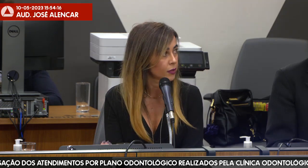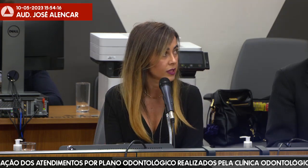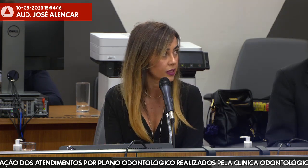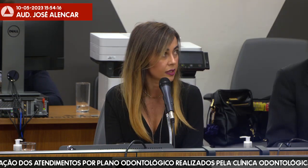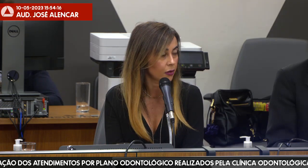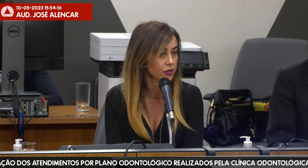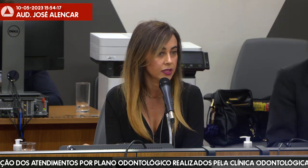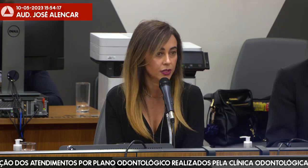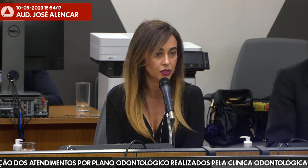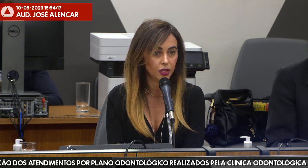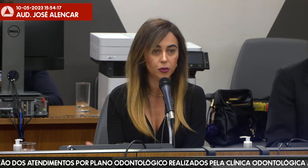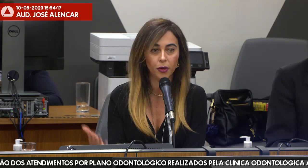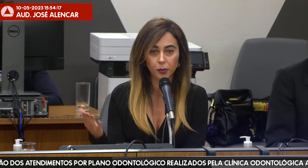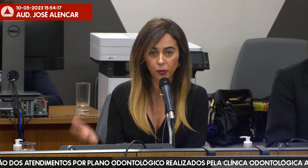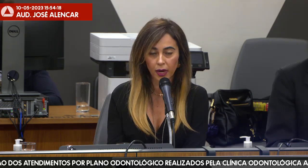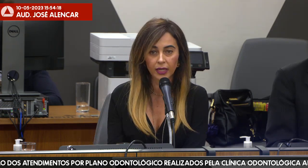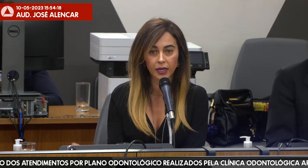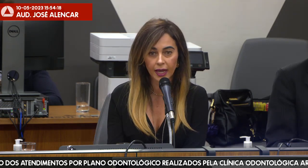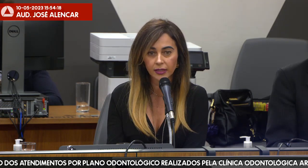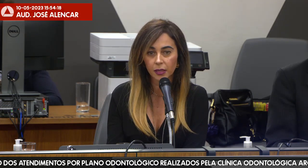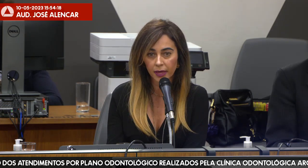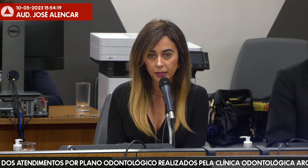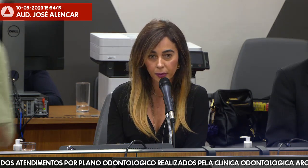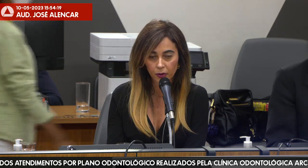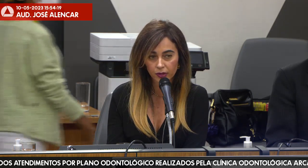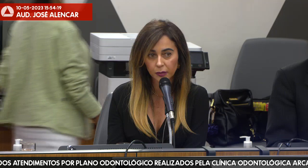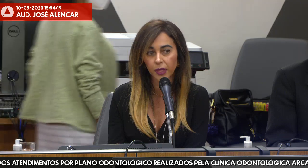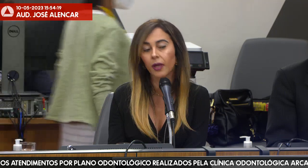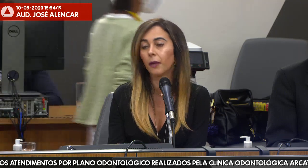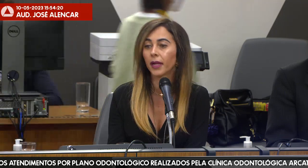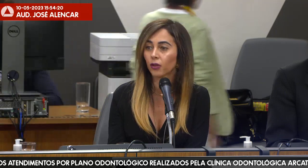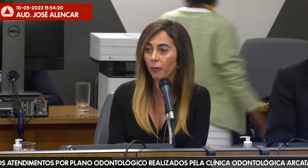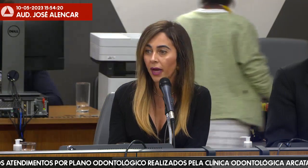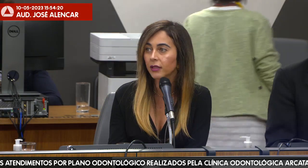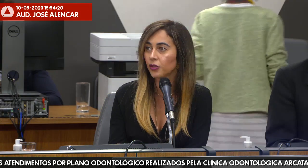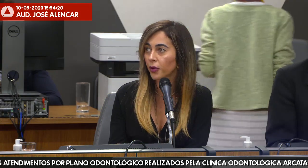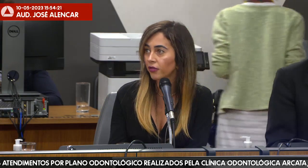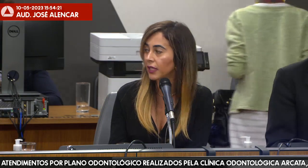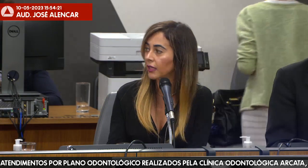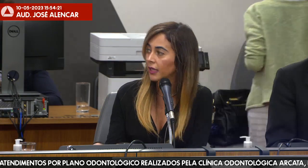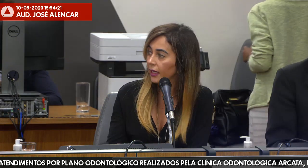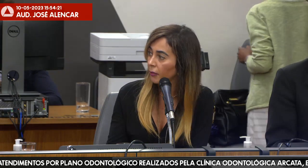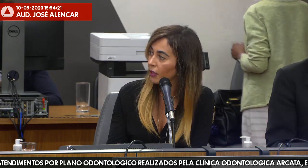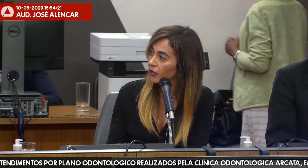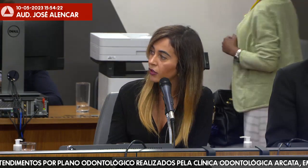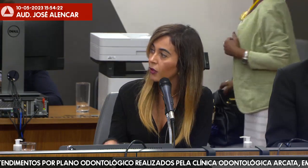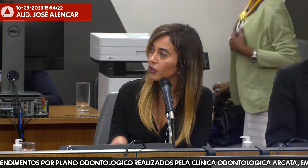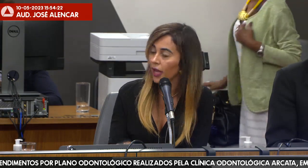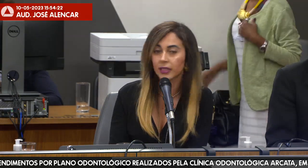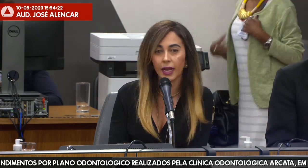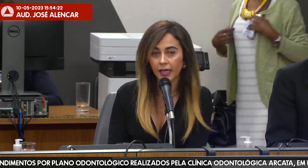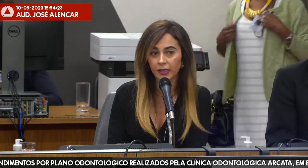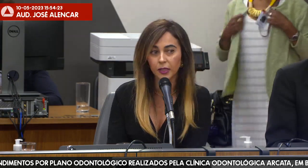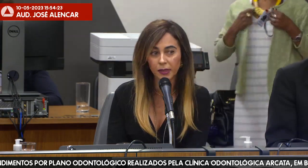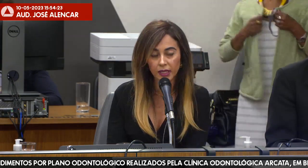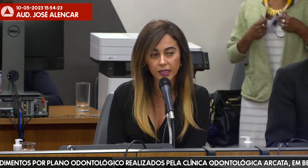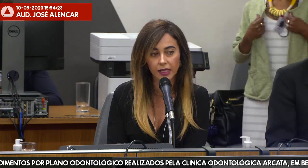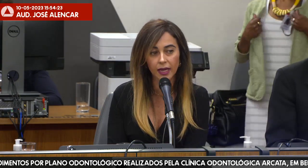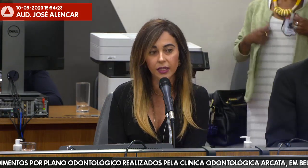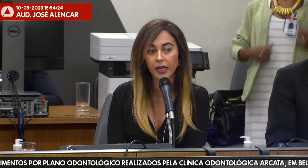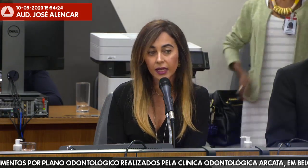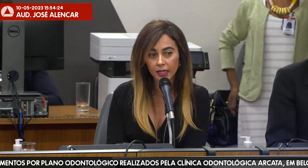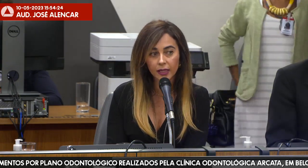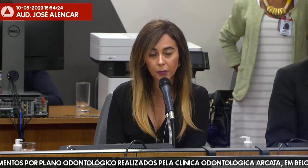as pessoas que estão nos assistindo pode procurar a delegacia mais próxima para tomada de providência aqui em Belo Horizonte é a delegacia